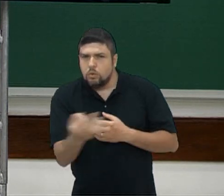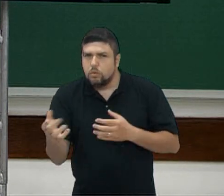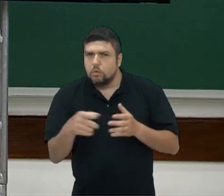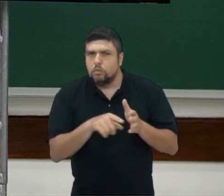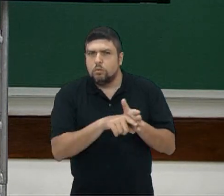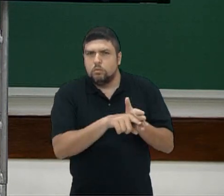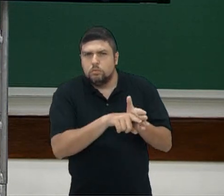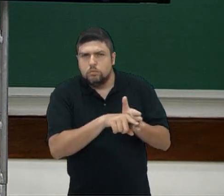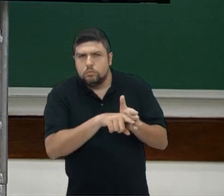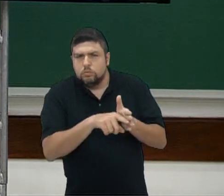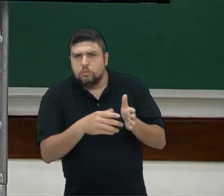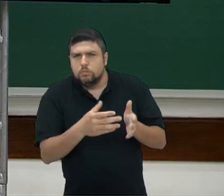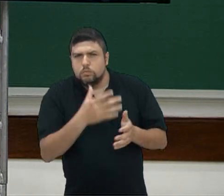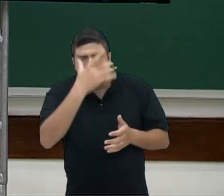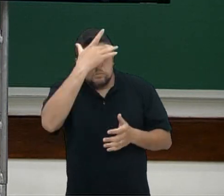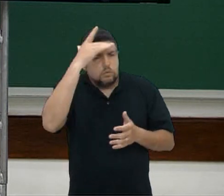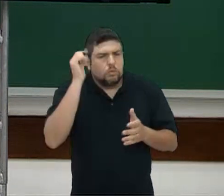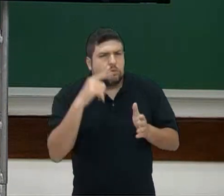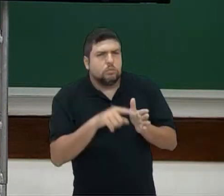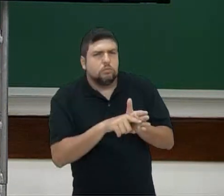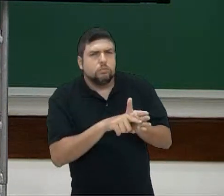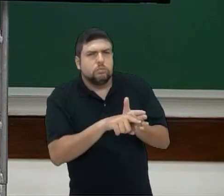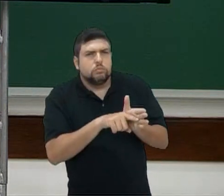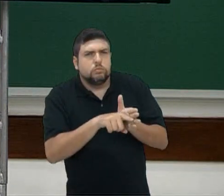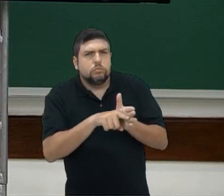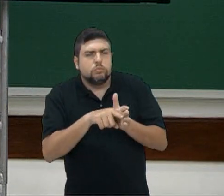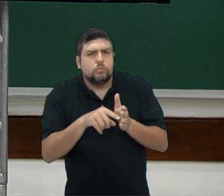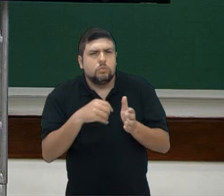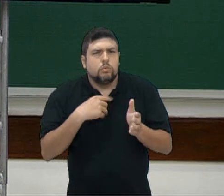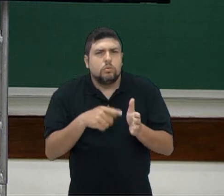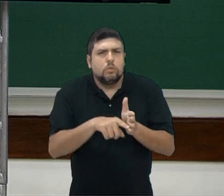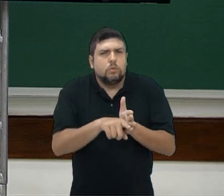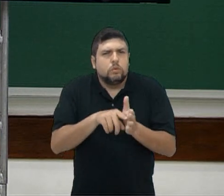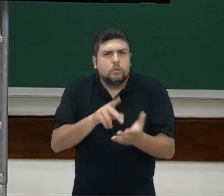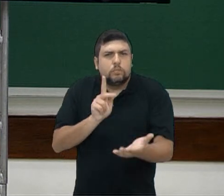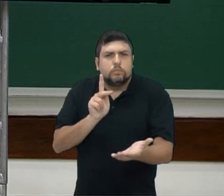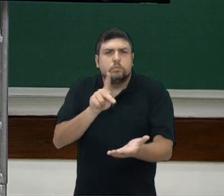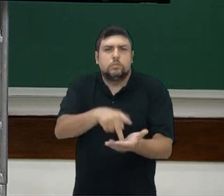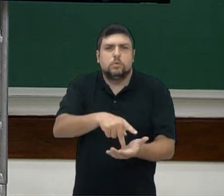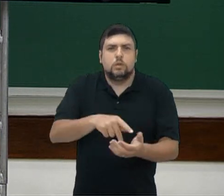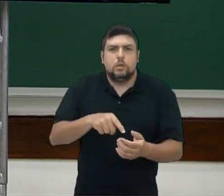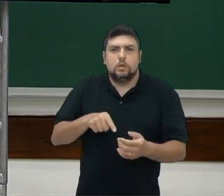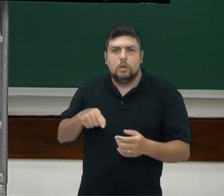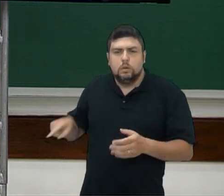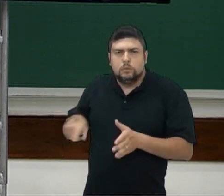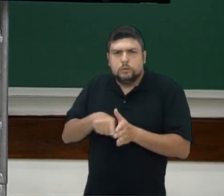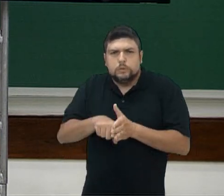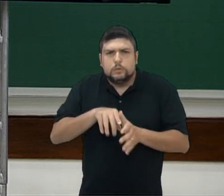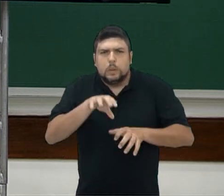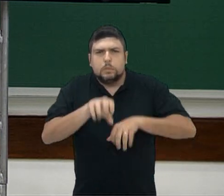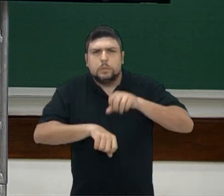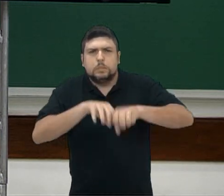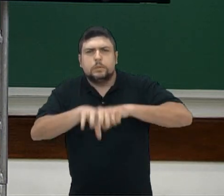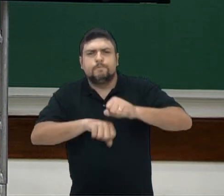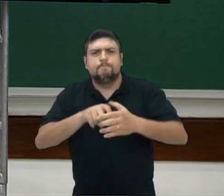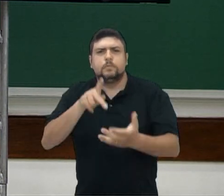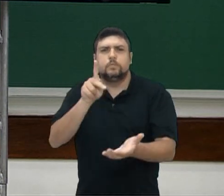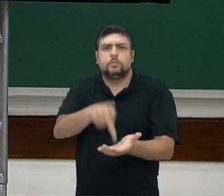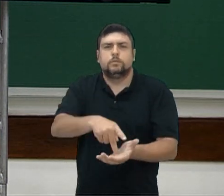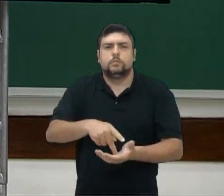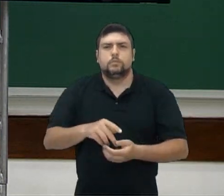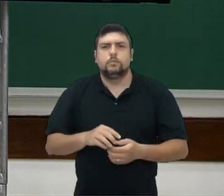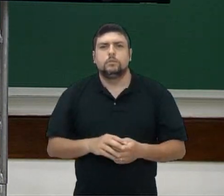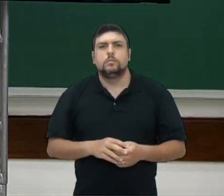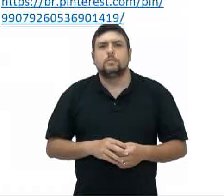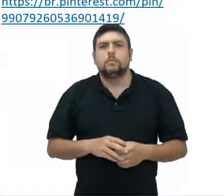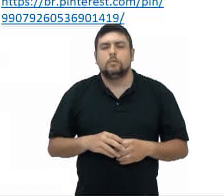partir disso ele tinha a estrutura de buscarem a verdade. Foram conhecidos como os buscadores da verdade. Por intermédio disso,